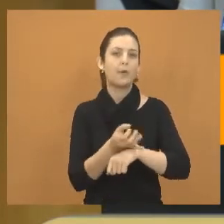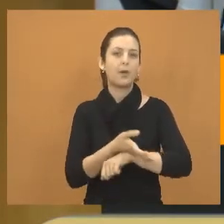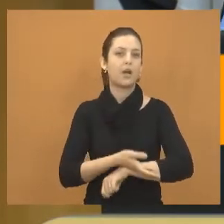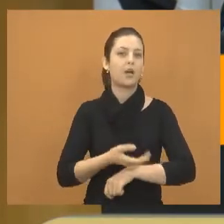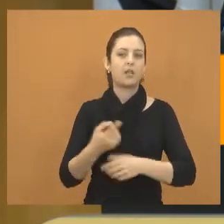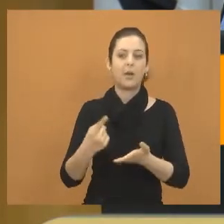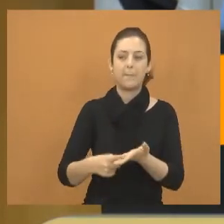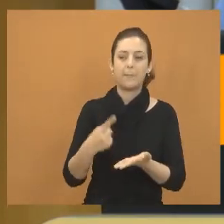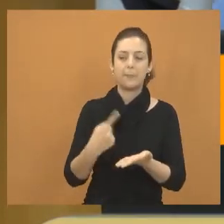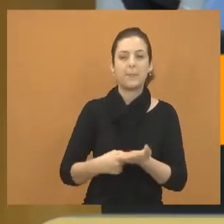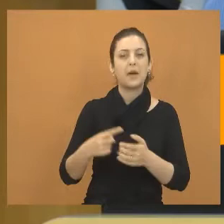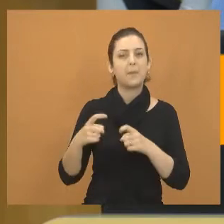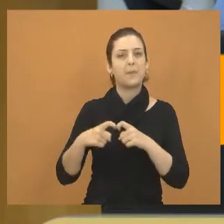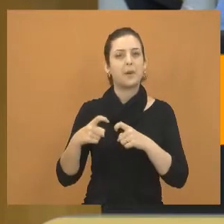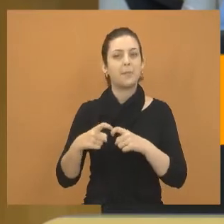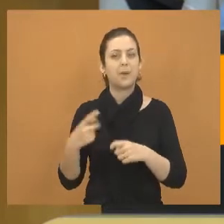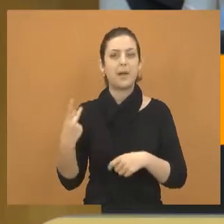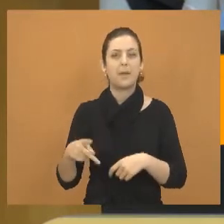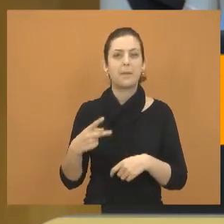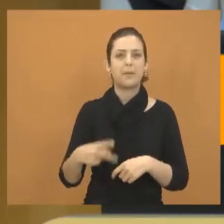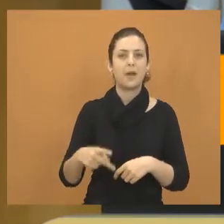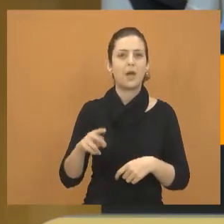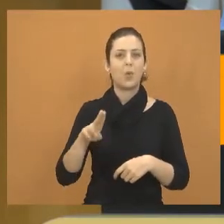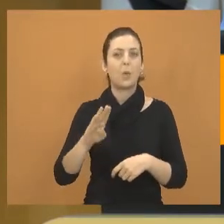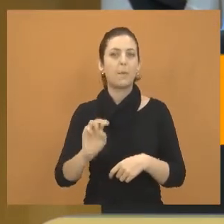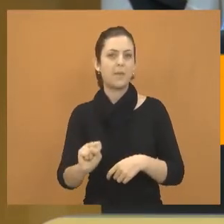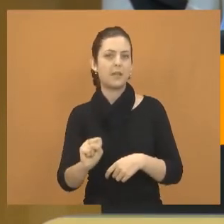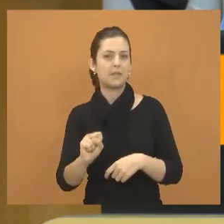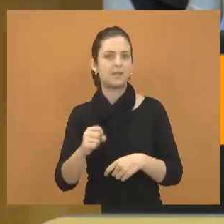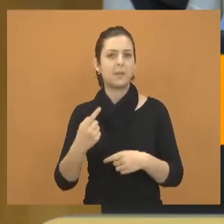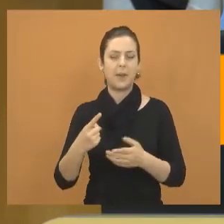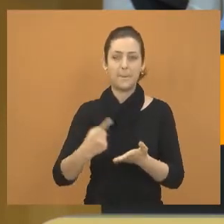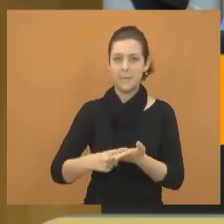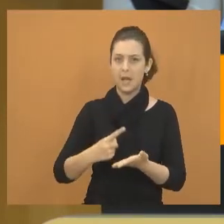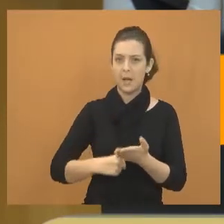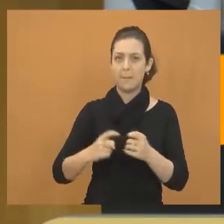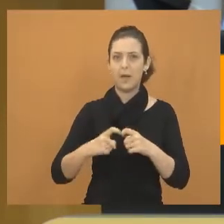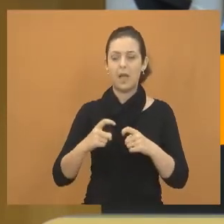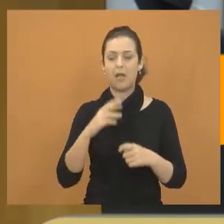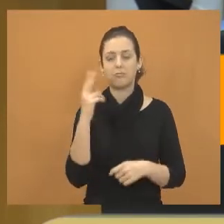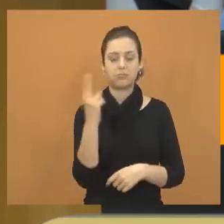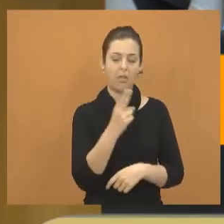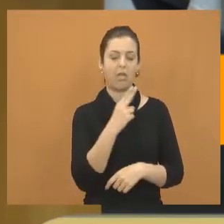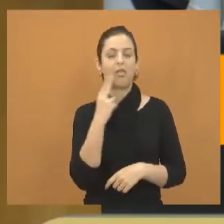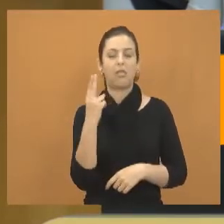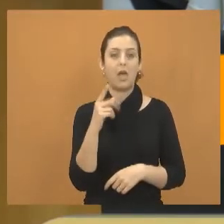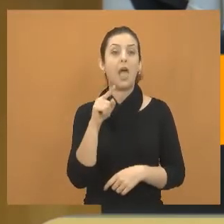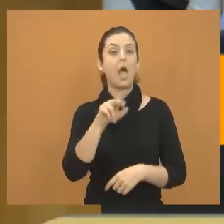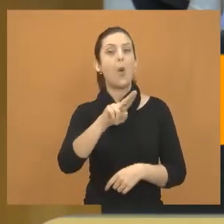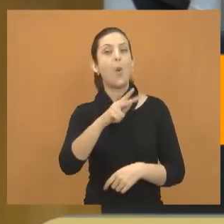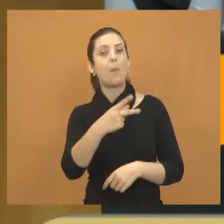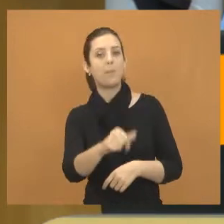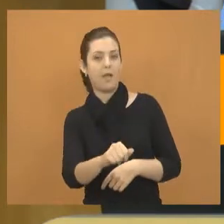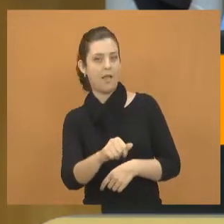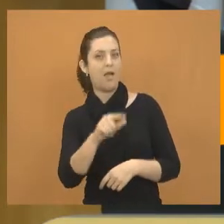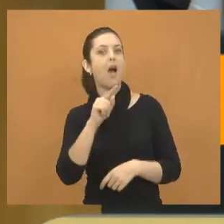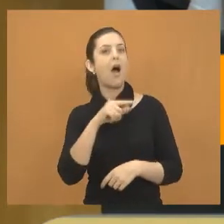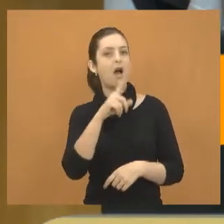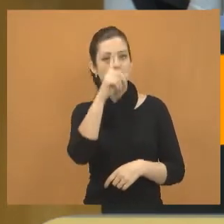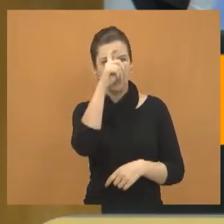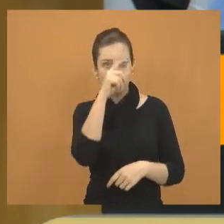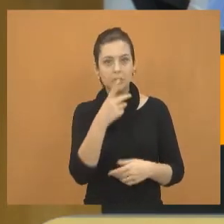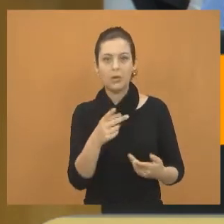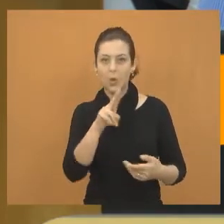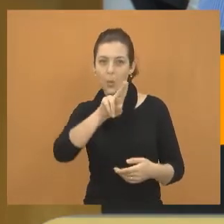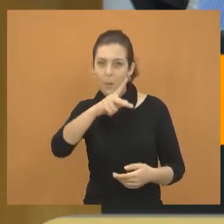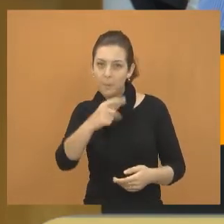consulta? Unidade básica de saúde é para consulta. Se está doente, está passando mal, é unidade de pronto atendimento. Márcia e doutor Rodrigo, me